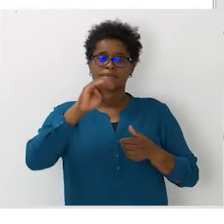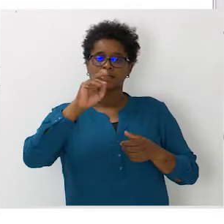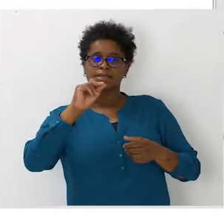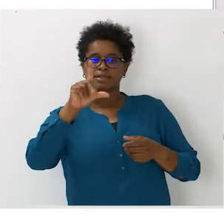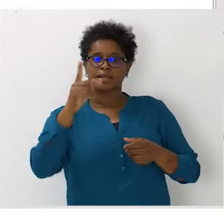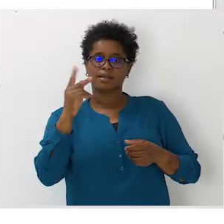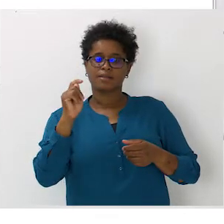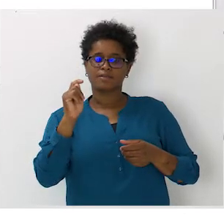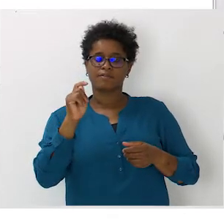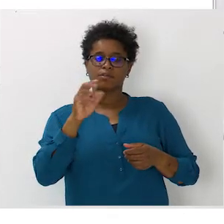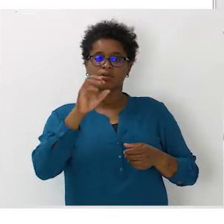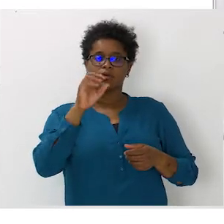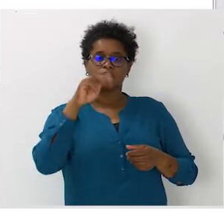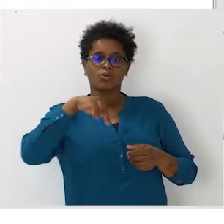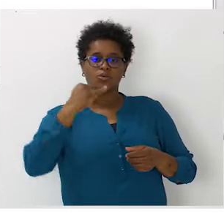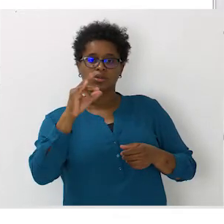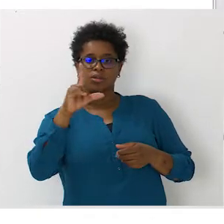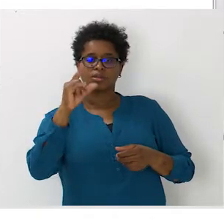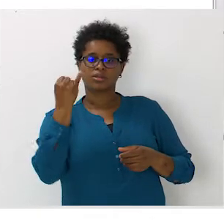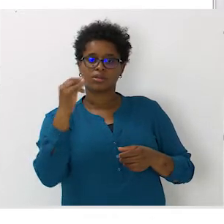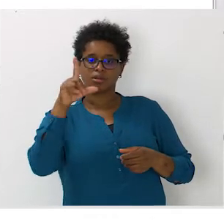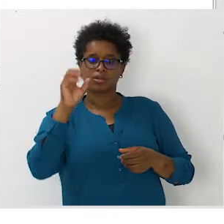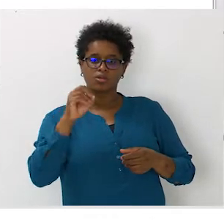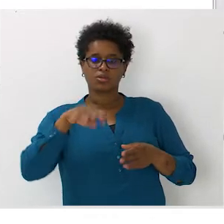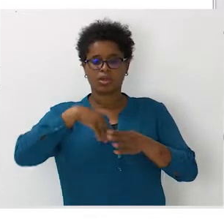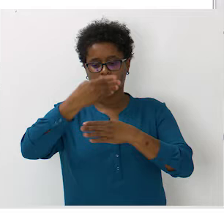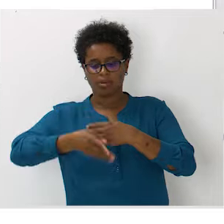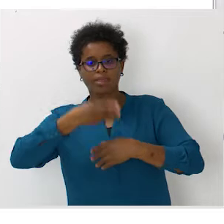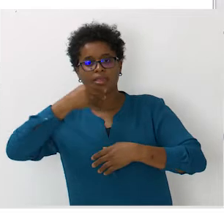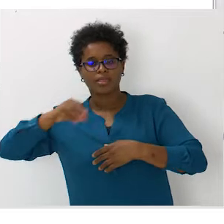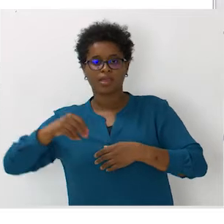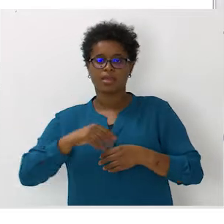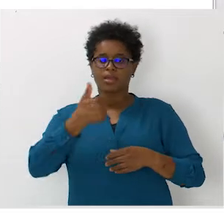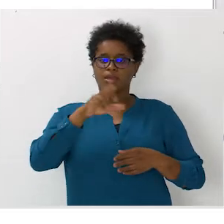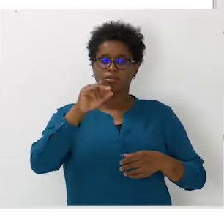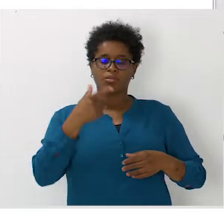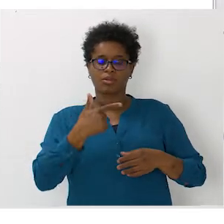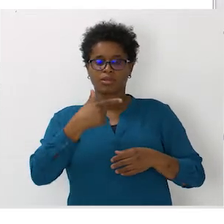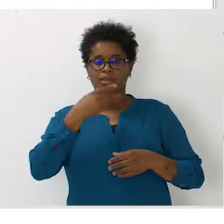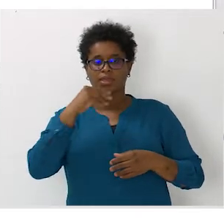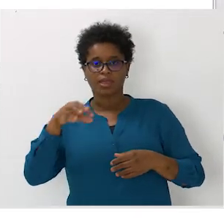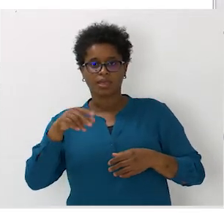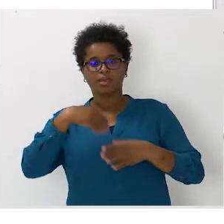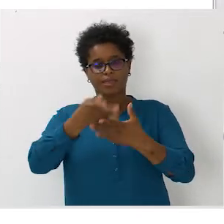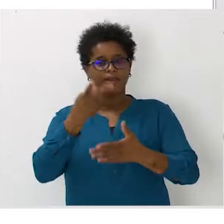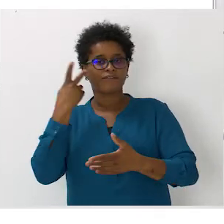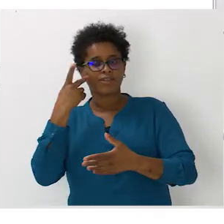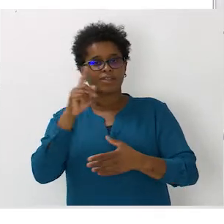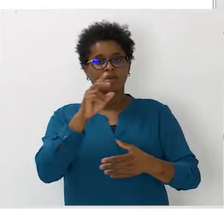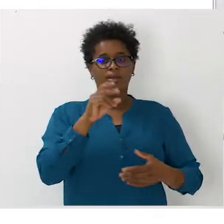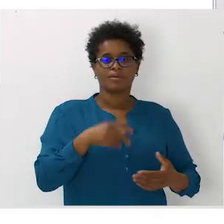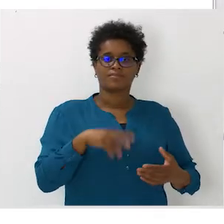Salve o Nilo, que brotas da terra e vens dar vida ao Egito.